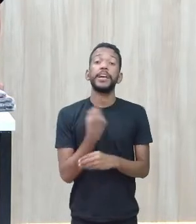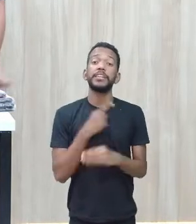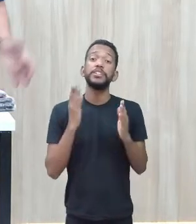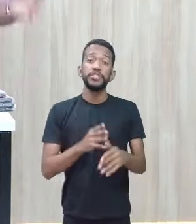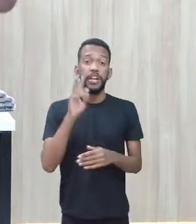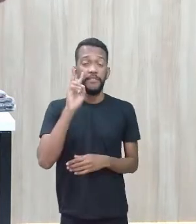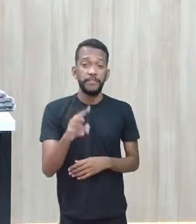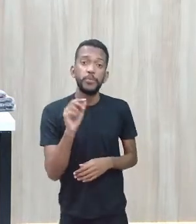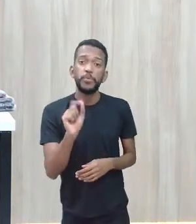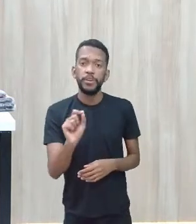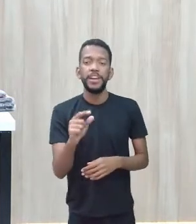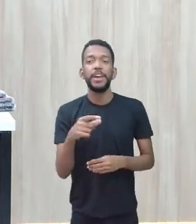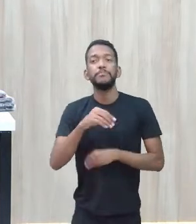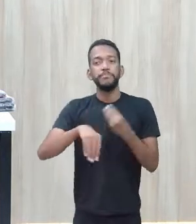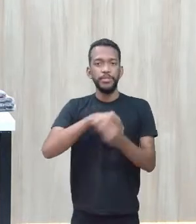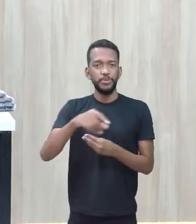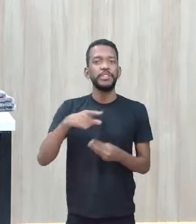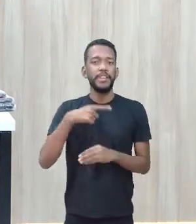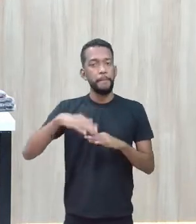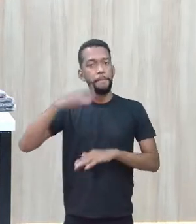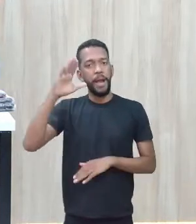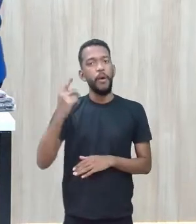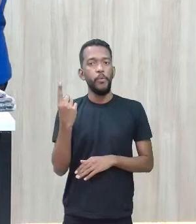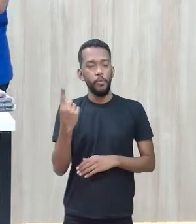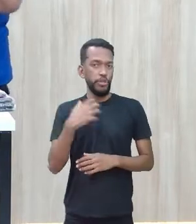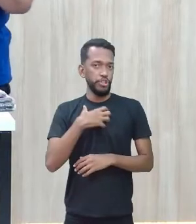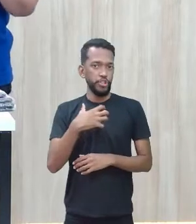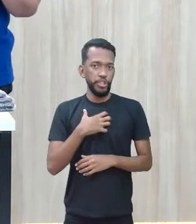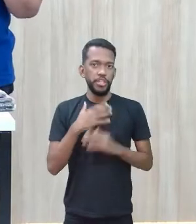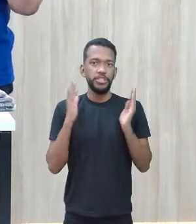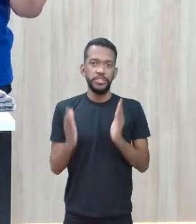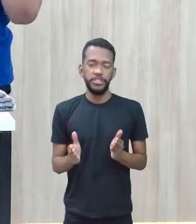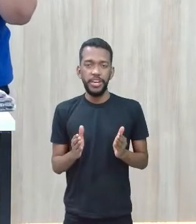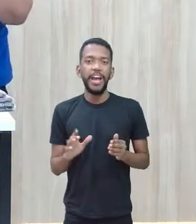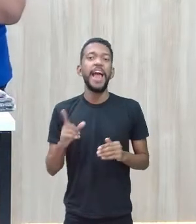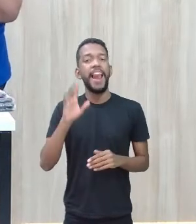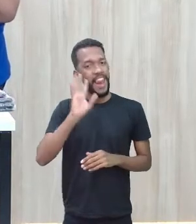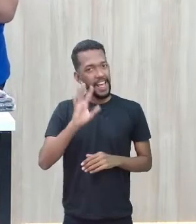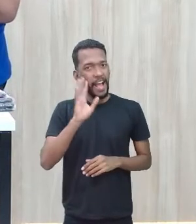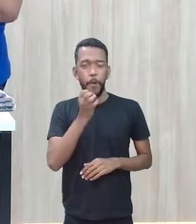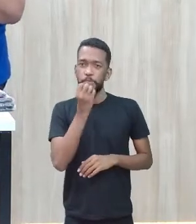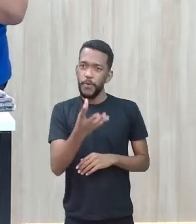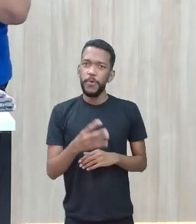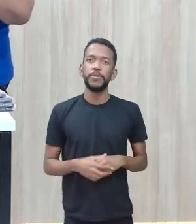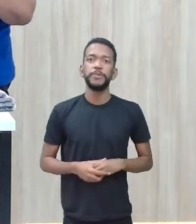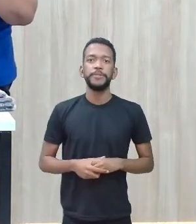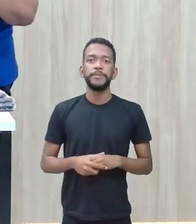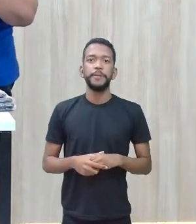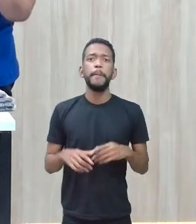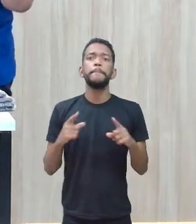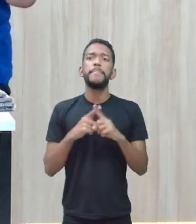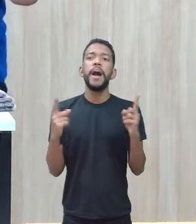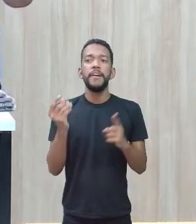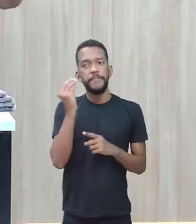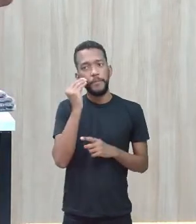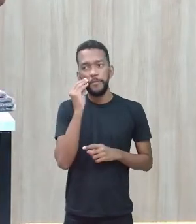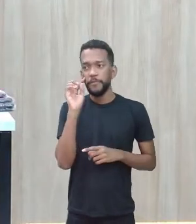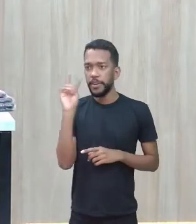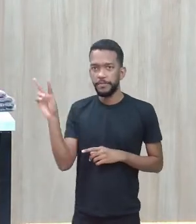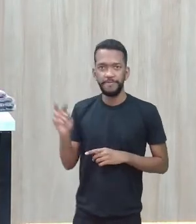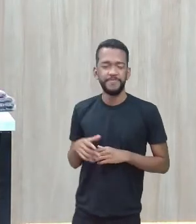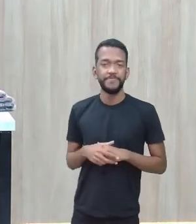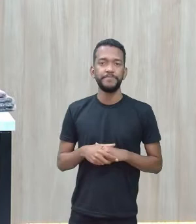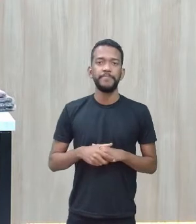mistura é quando tem mais de uma substância. Muito legal, muito bom mesmo. Mas vamos lá. Se